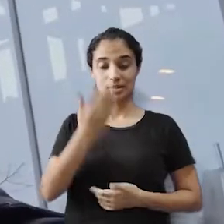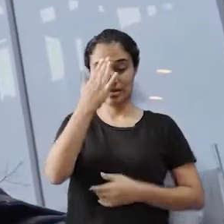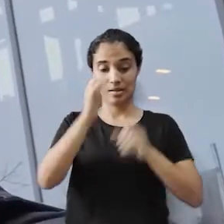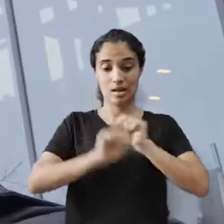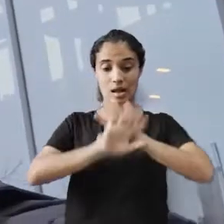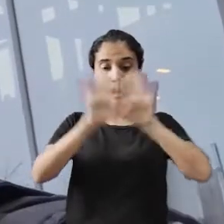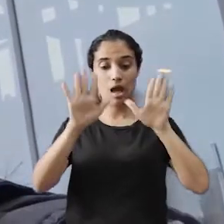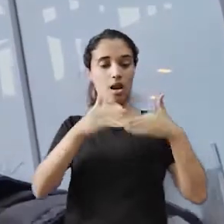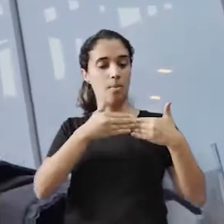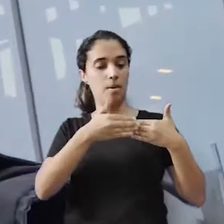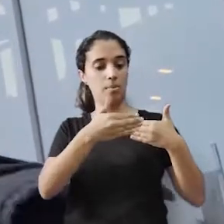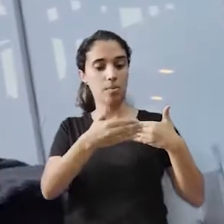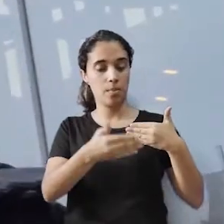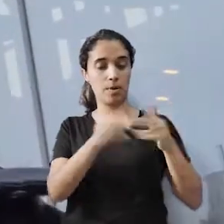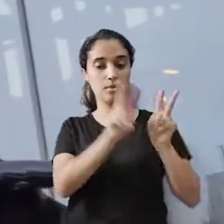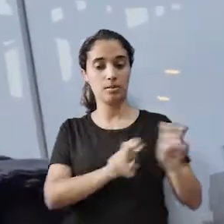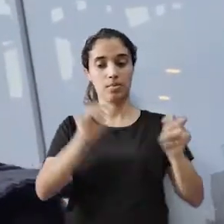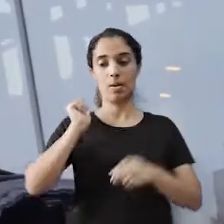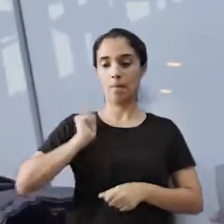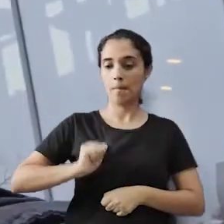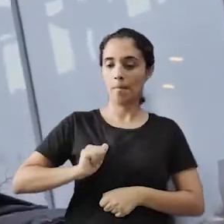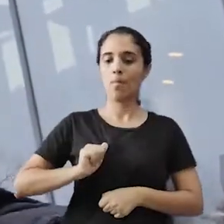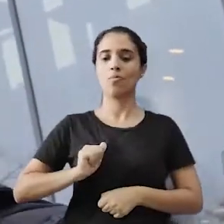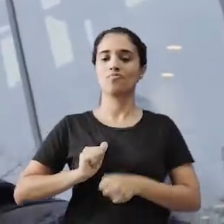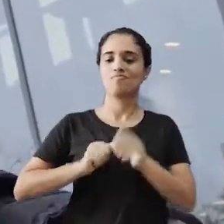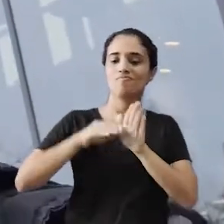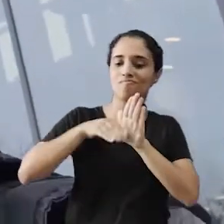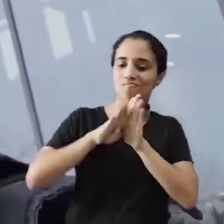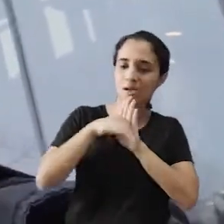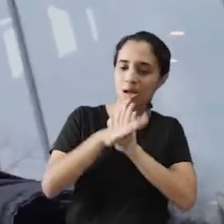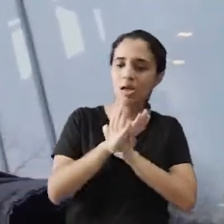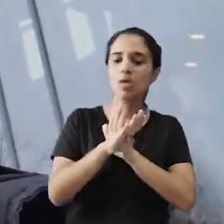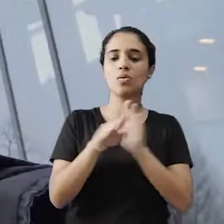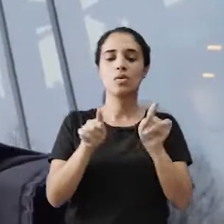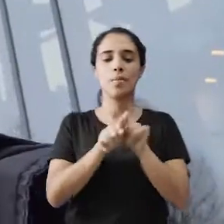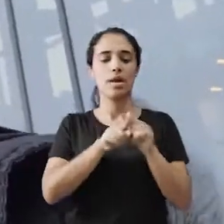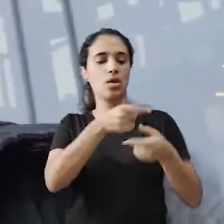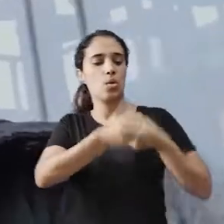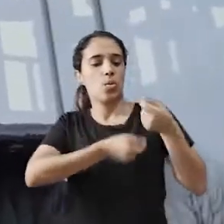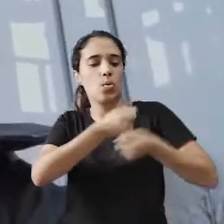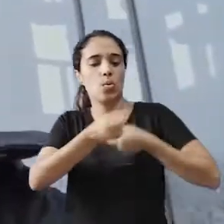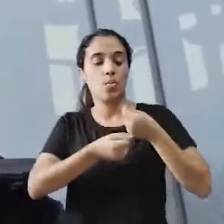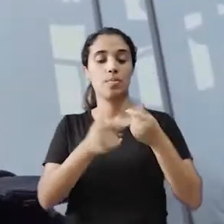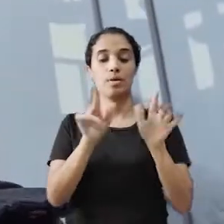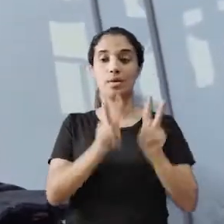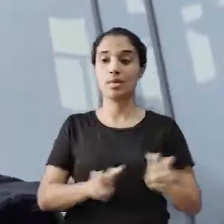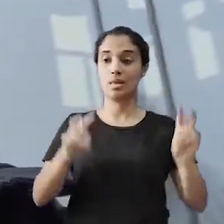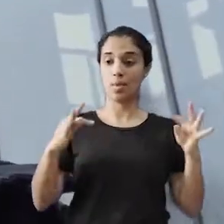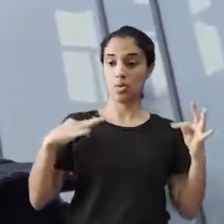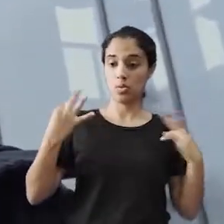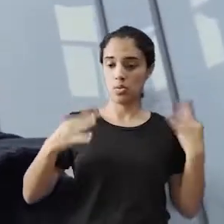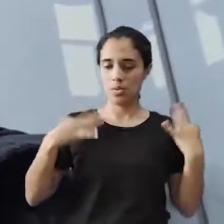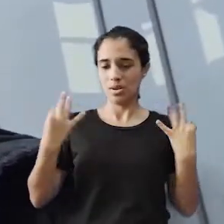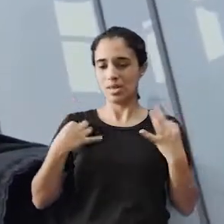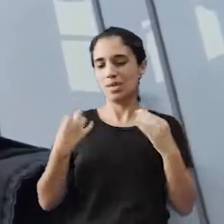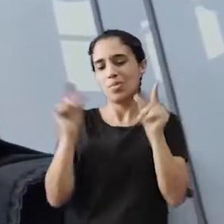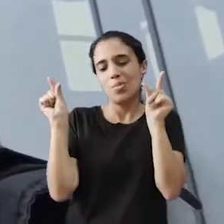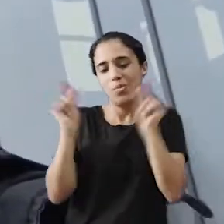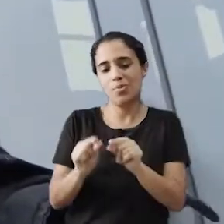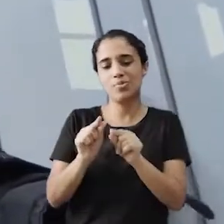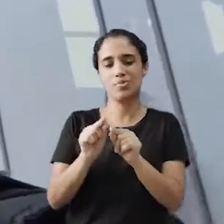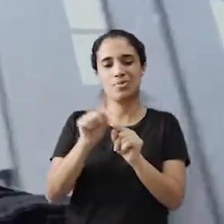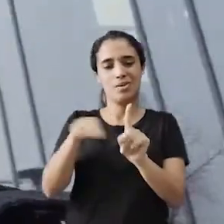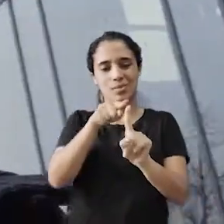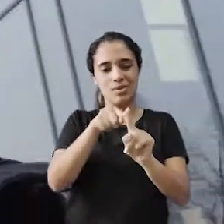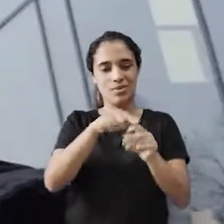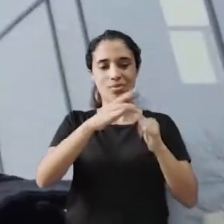Passei a entender com o tempo um pouco mais sobre bolsa de valores, sobre economia, sobre turismo, que é a proposta principal desse